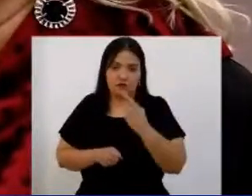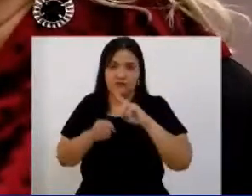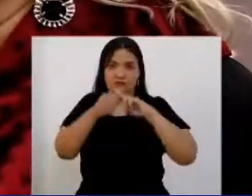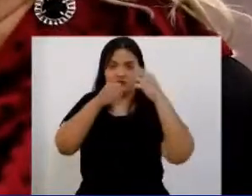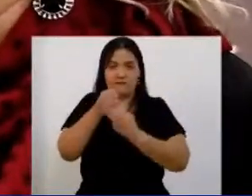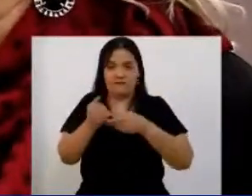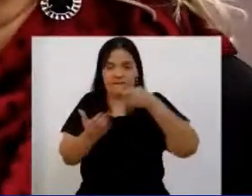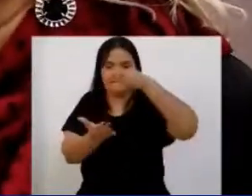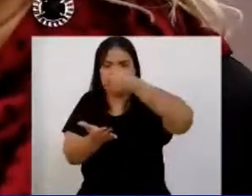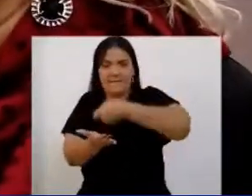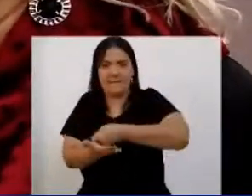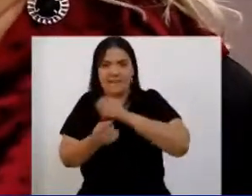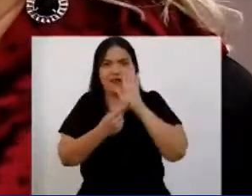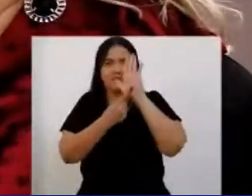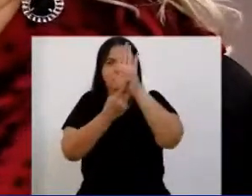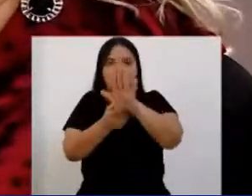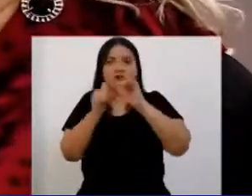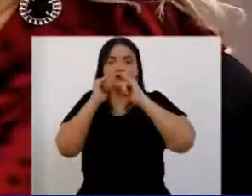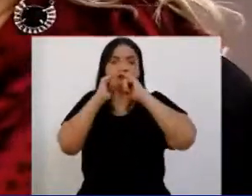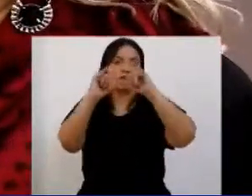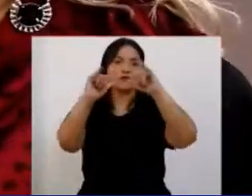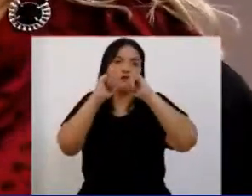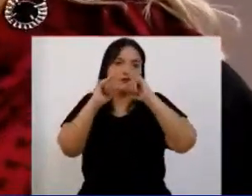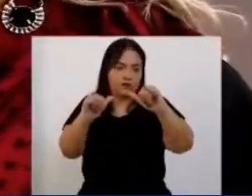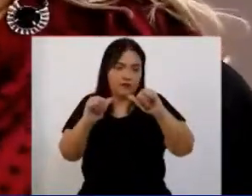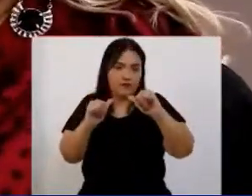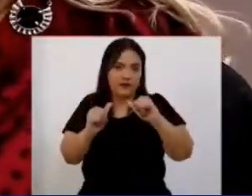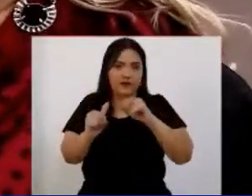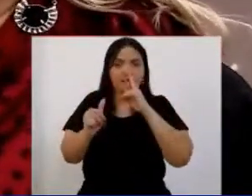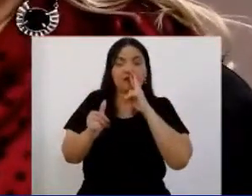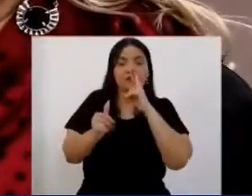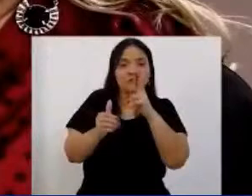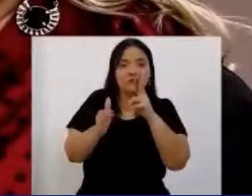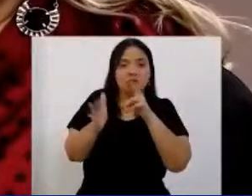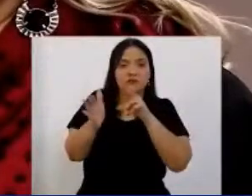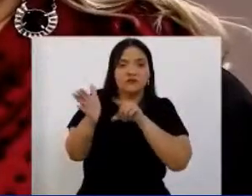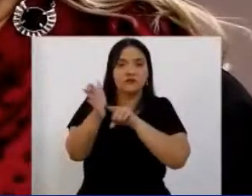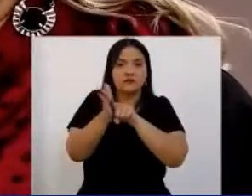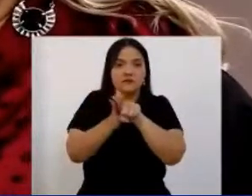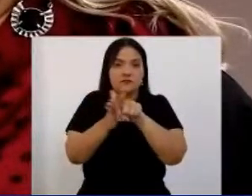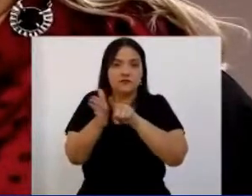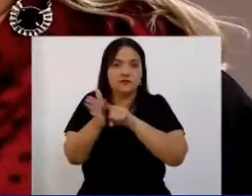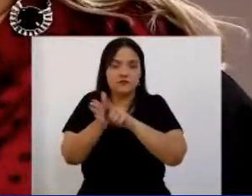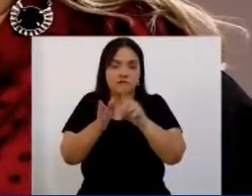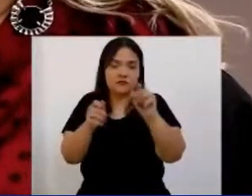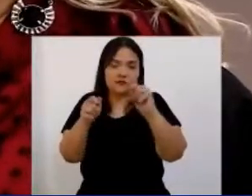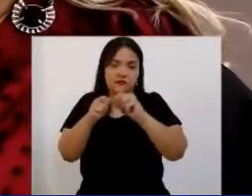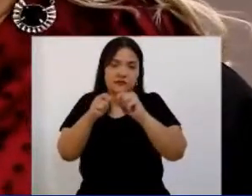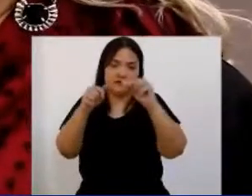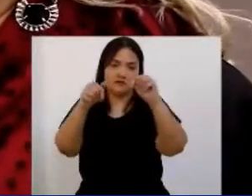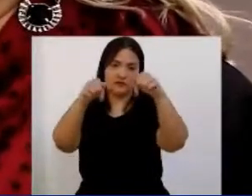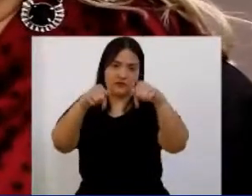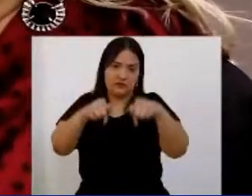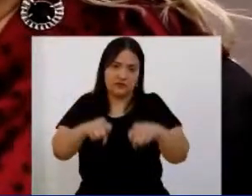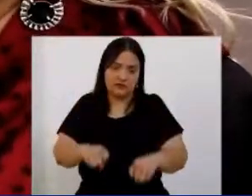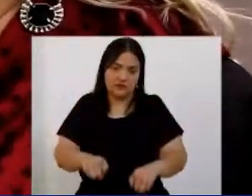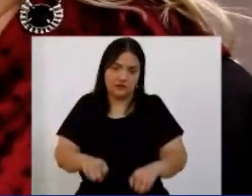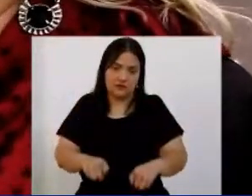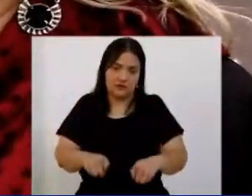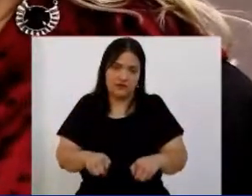se compromete e devolve para a comunidade os dados das nossas pesquisas desenvolvidas. Então,